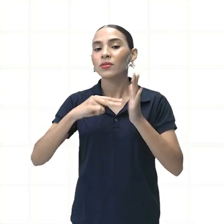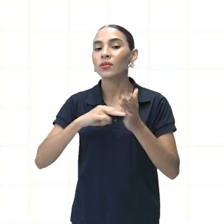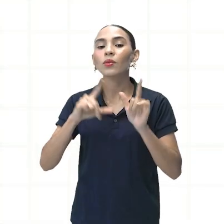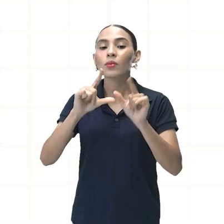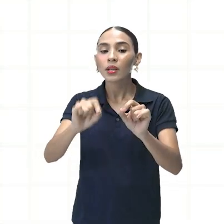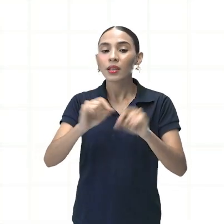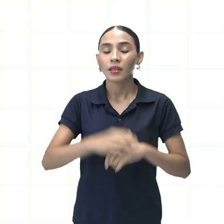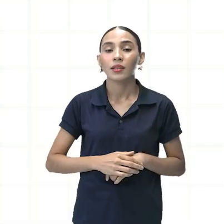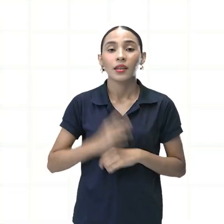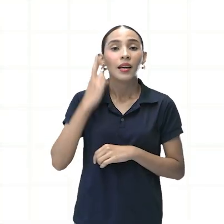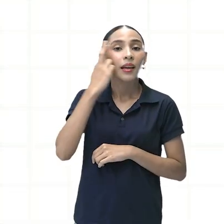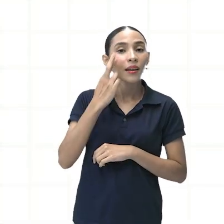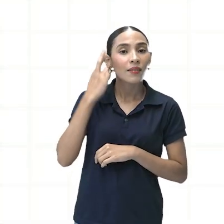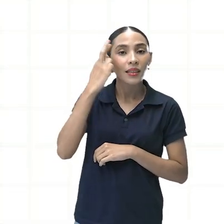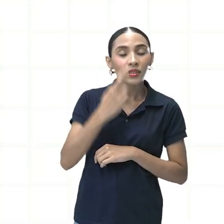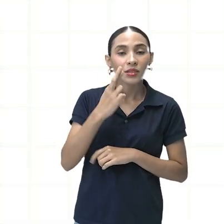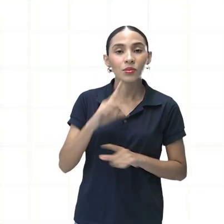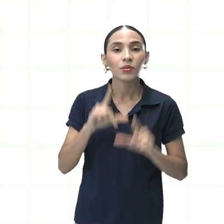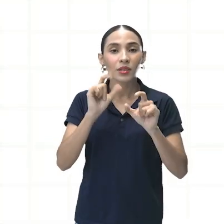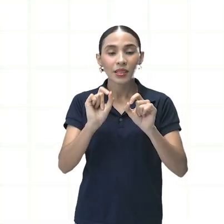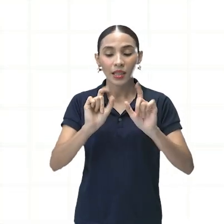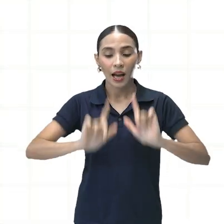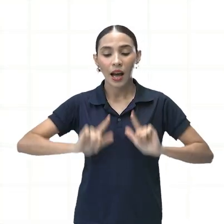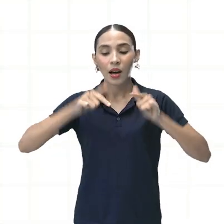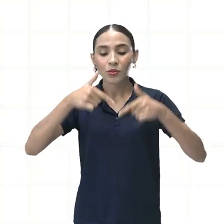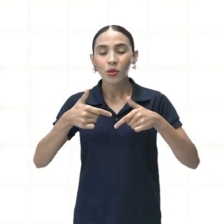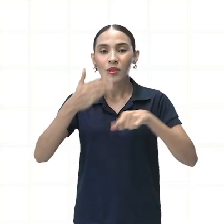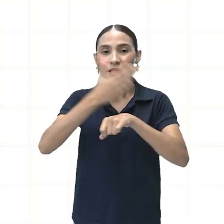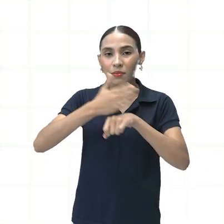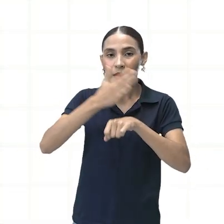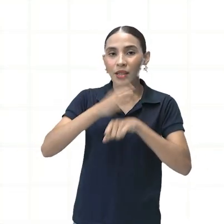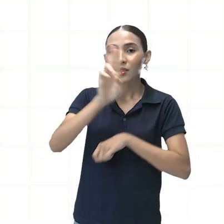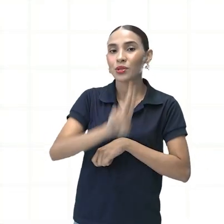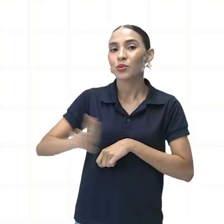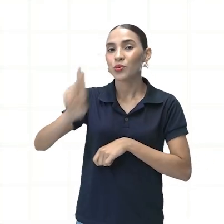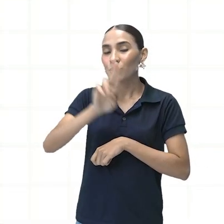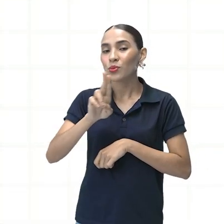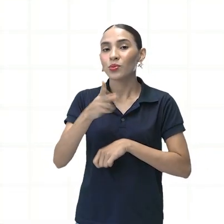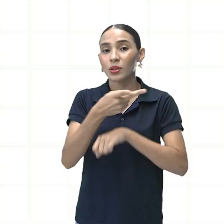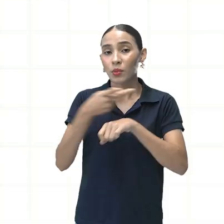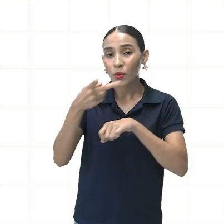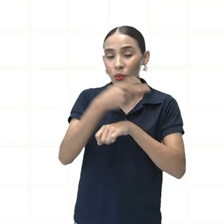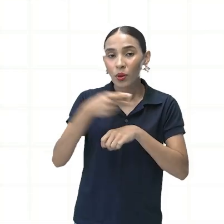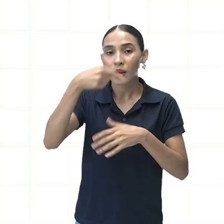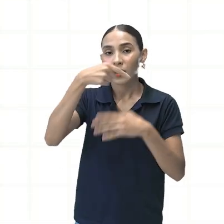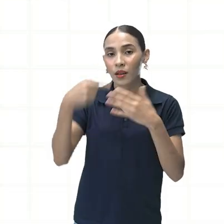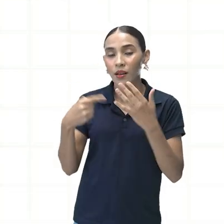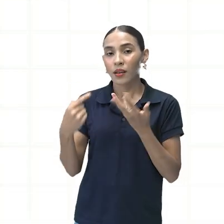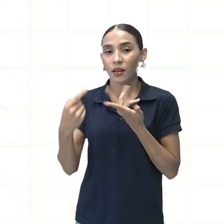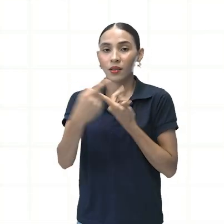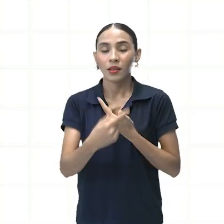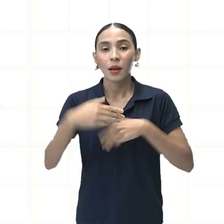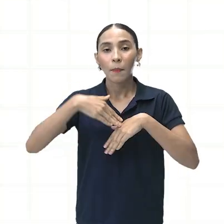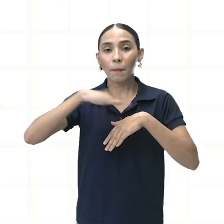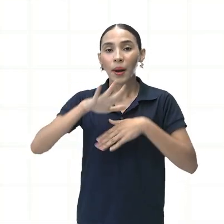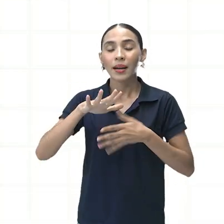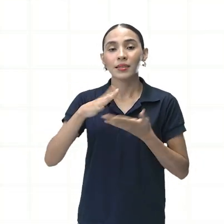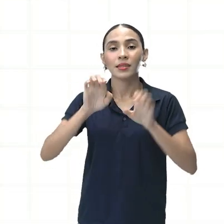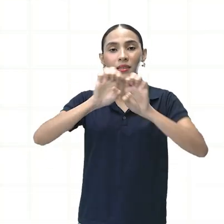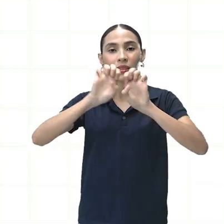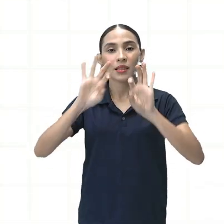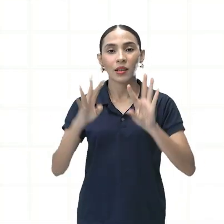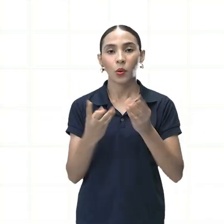significa refletir sobre nossos hábitos de consumo e buscar alternativas mais